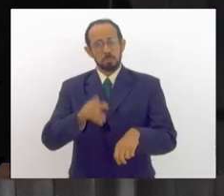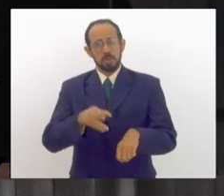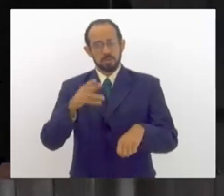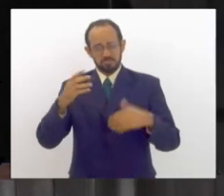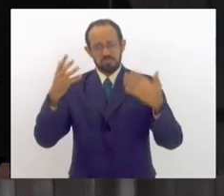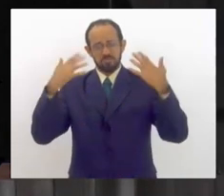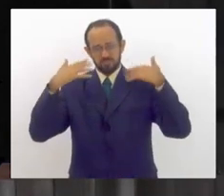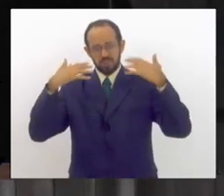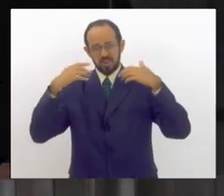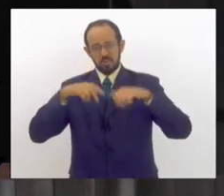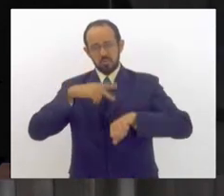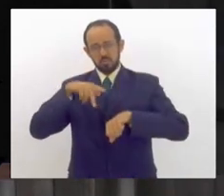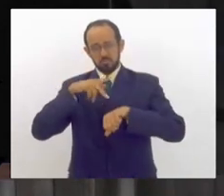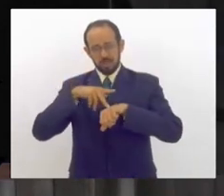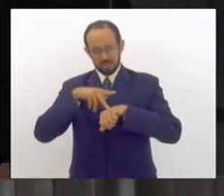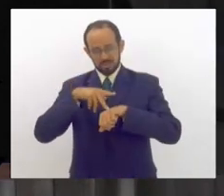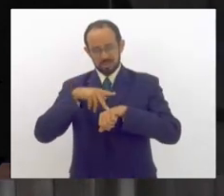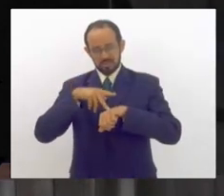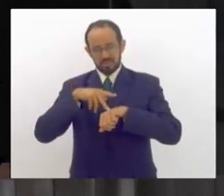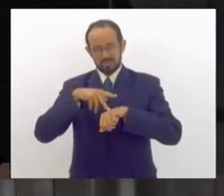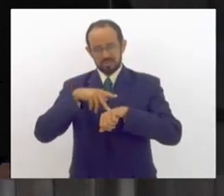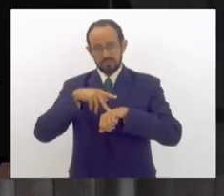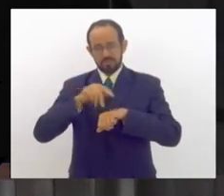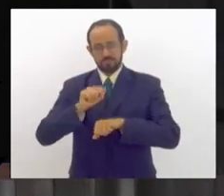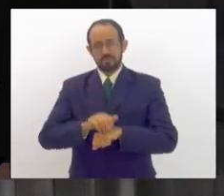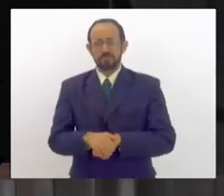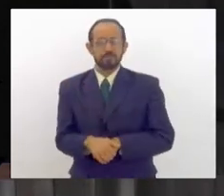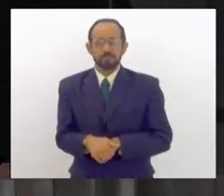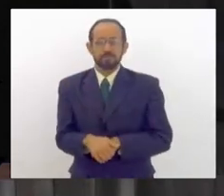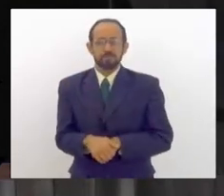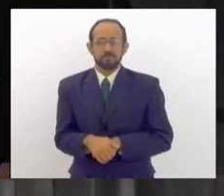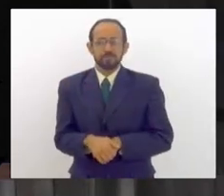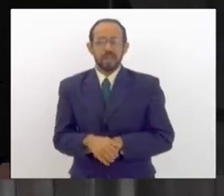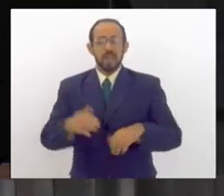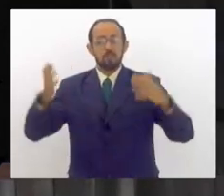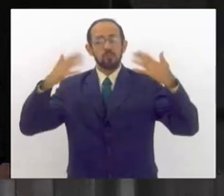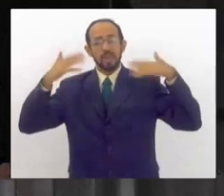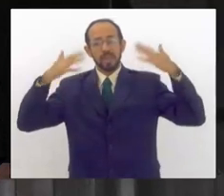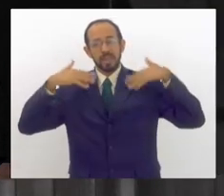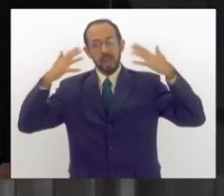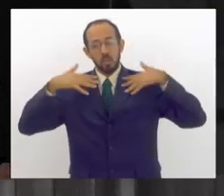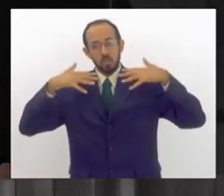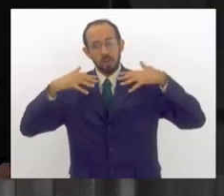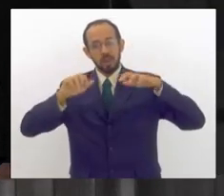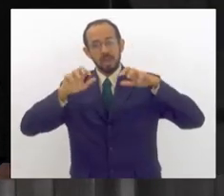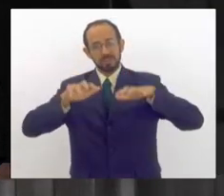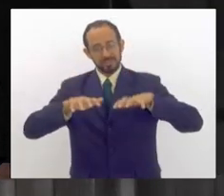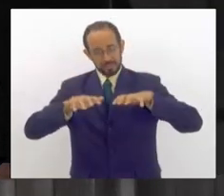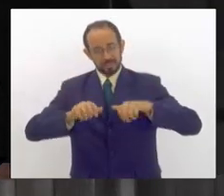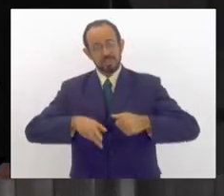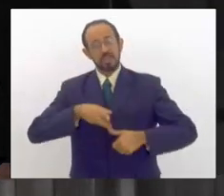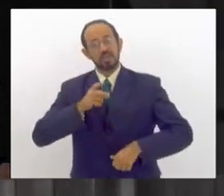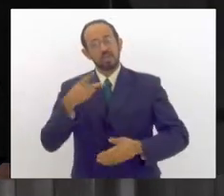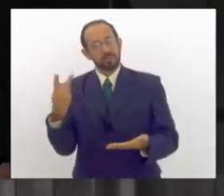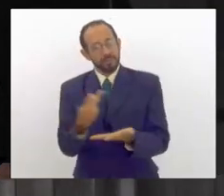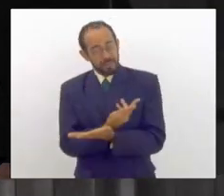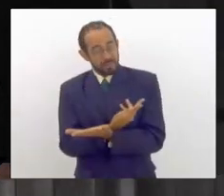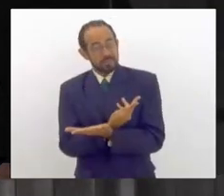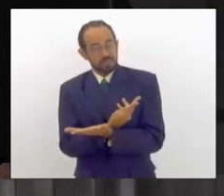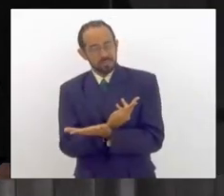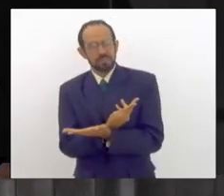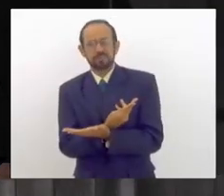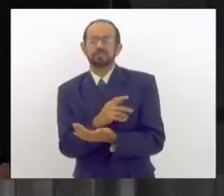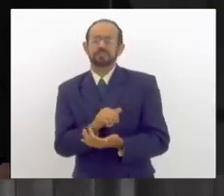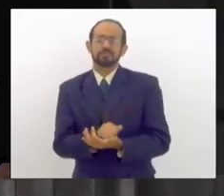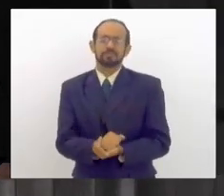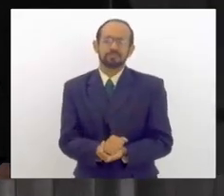o nosso país como um todo, porque é verão e as chuvas de verão, todos os anos elas caem,